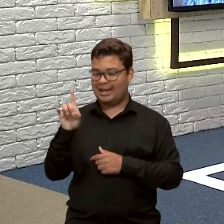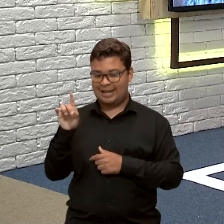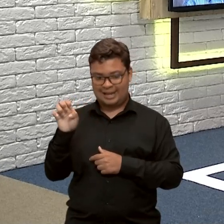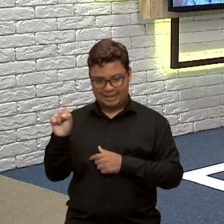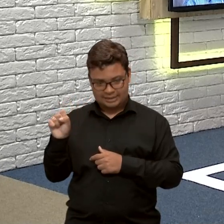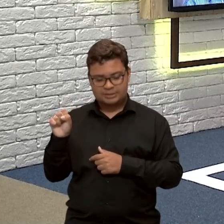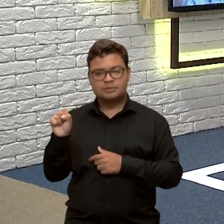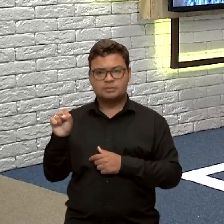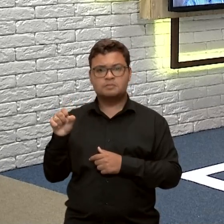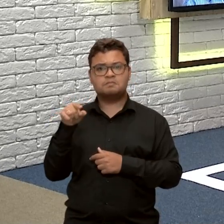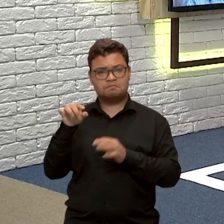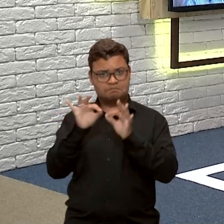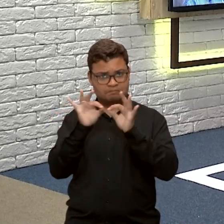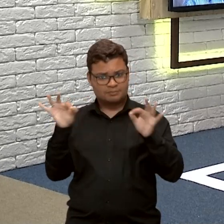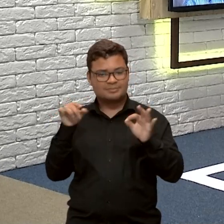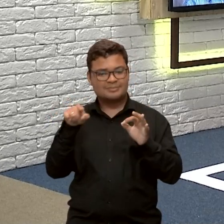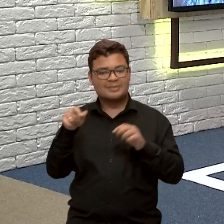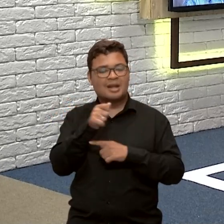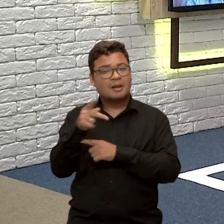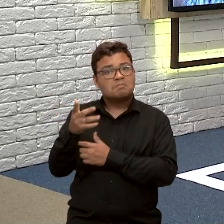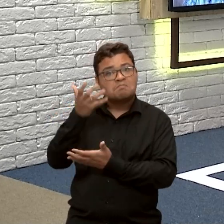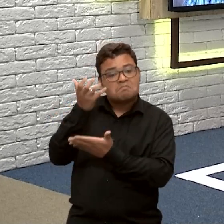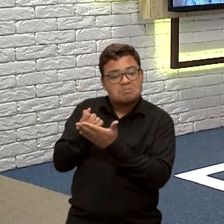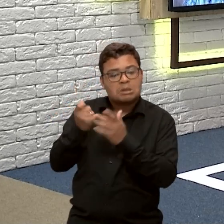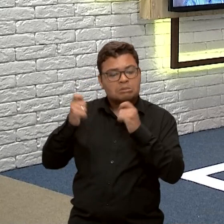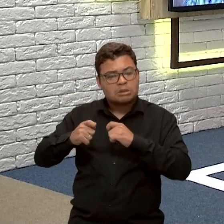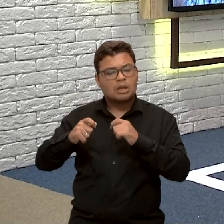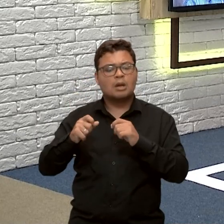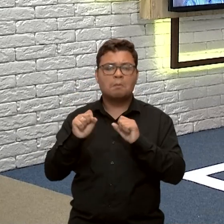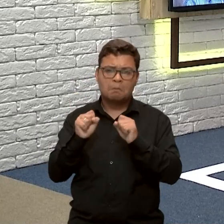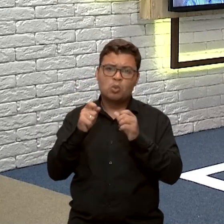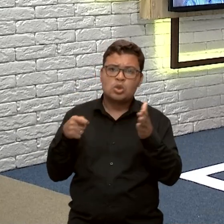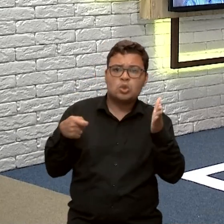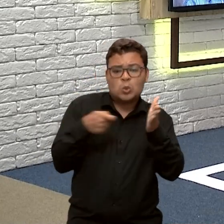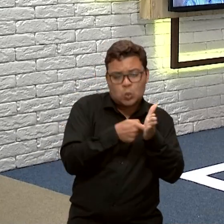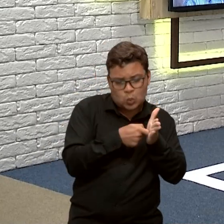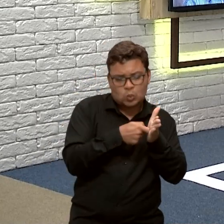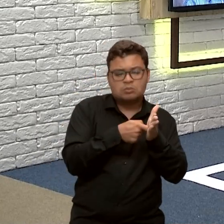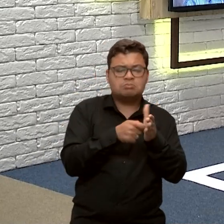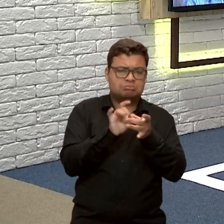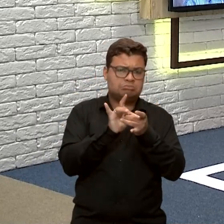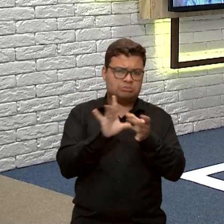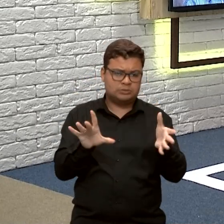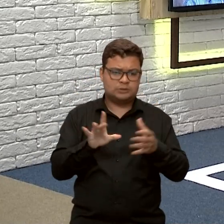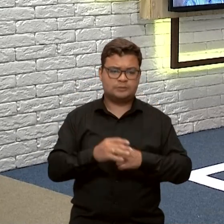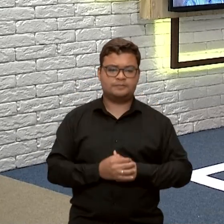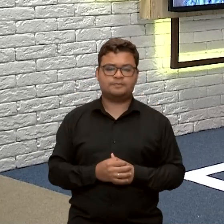Claro. A população pode lançar mão, né, do nosso aplicativo